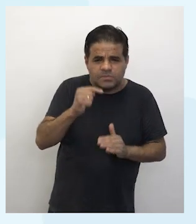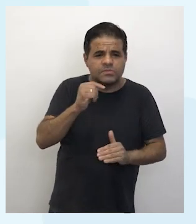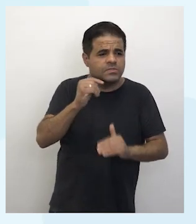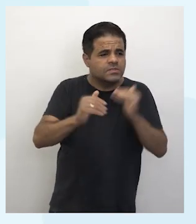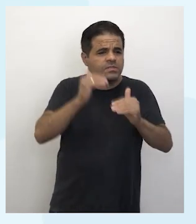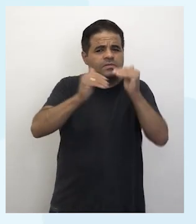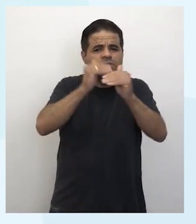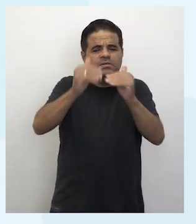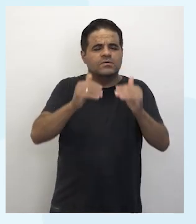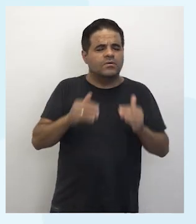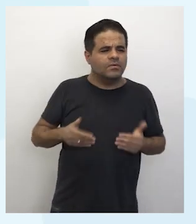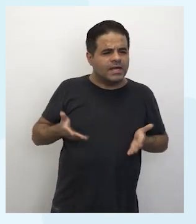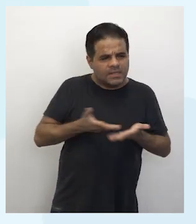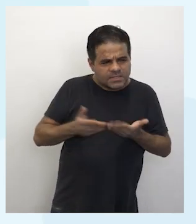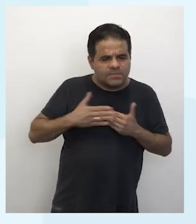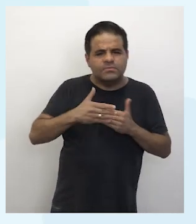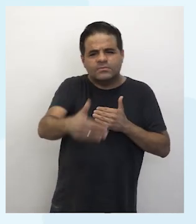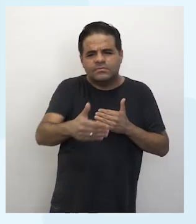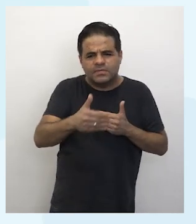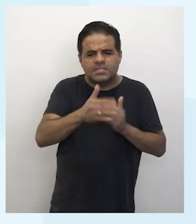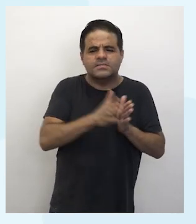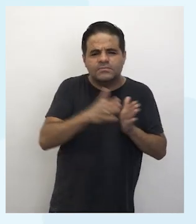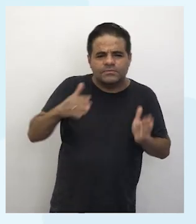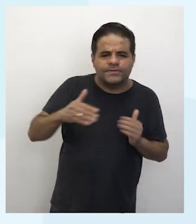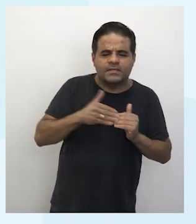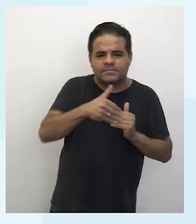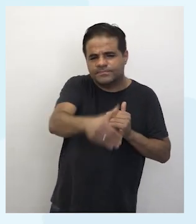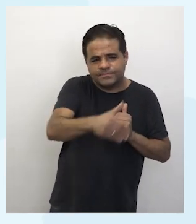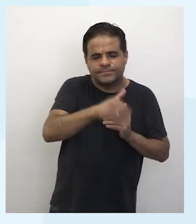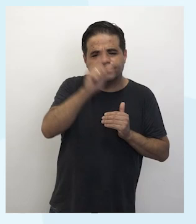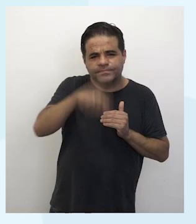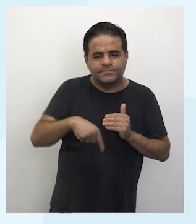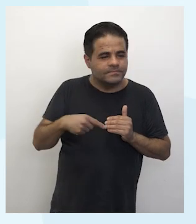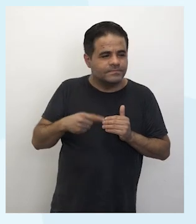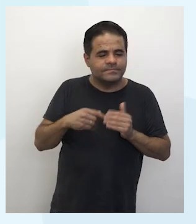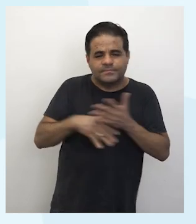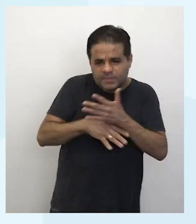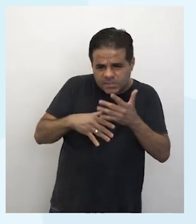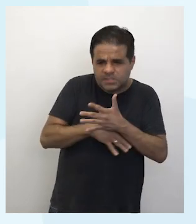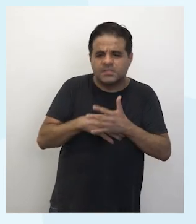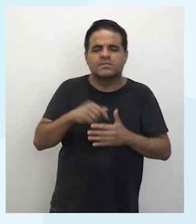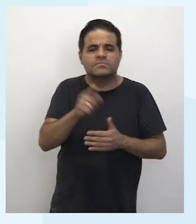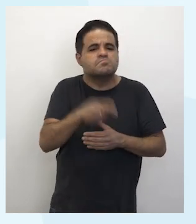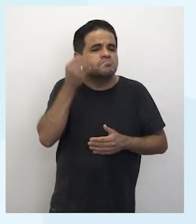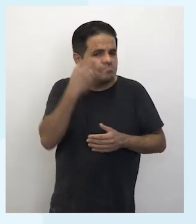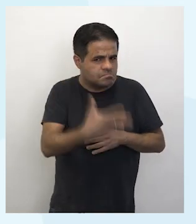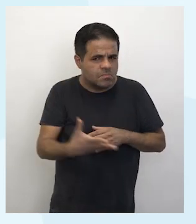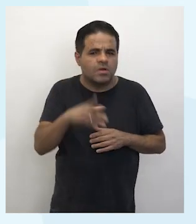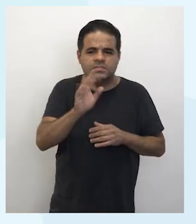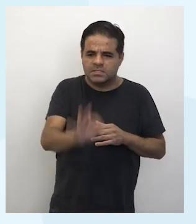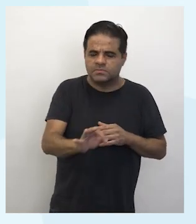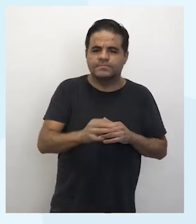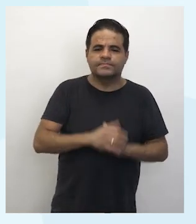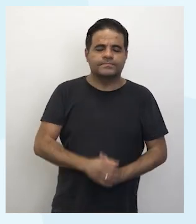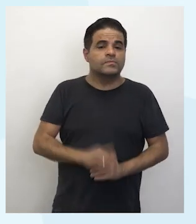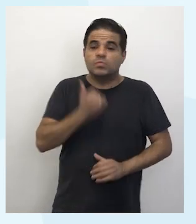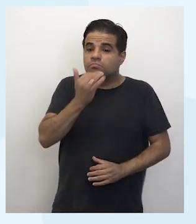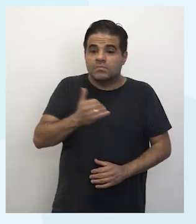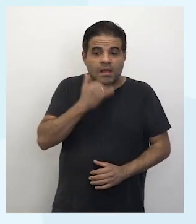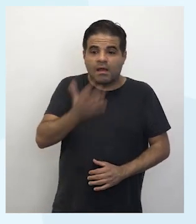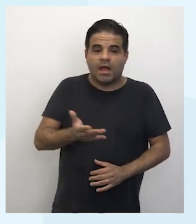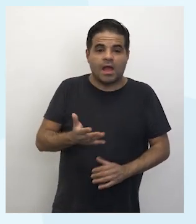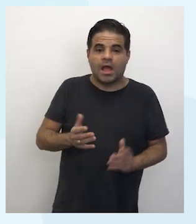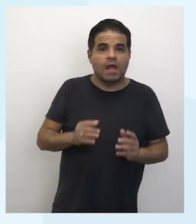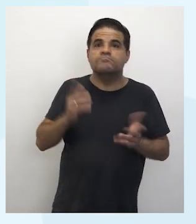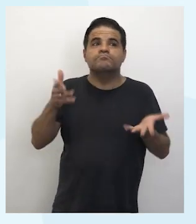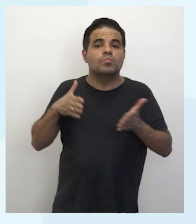né? Fora as partes aí, claro, isso, estão né? sob o mar, né? Com a Mas as cidades desigualdade mais social também né? revela isso, né? Então não dá para desatrelar o